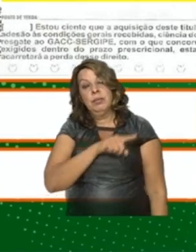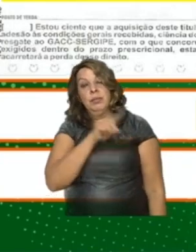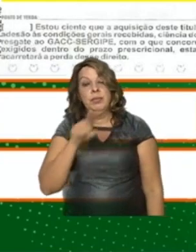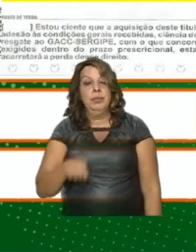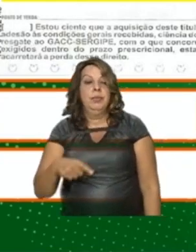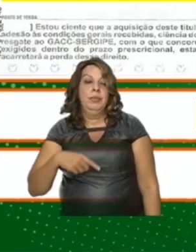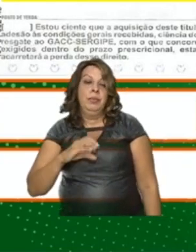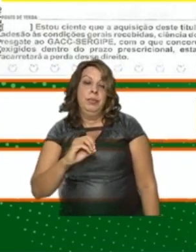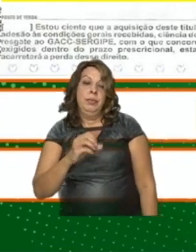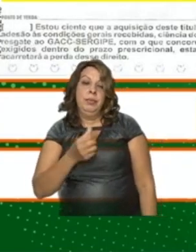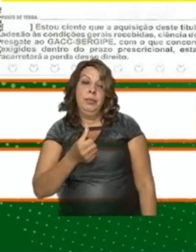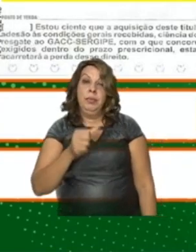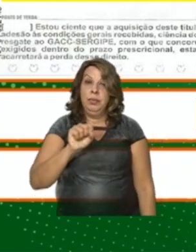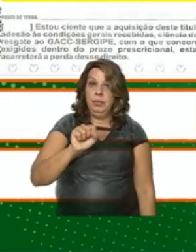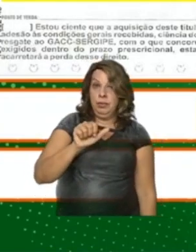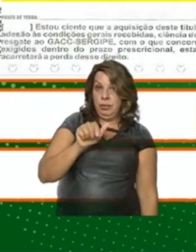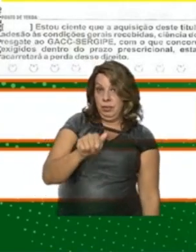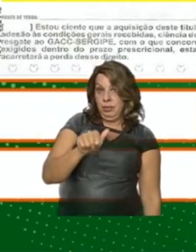aqui o título é o